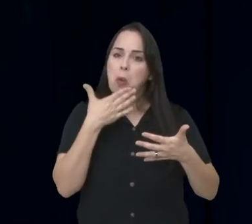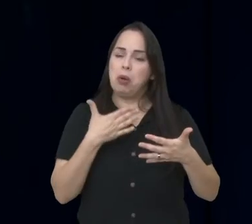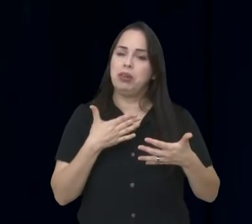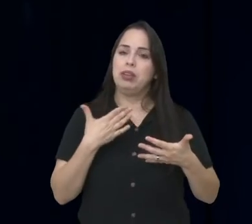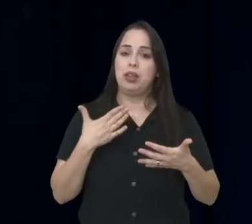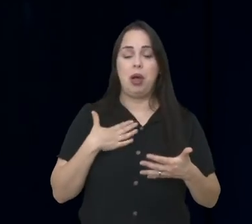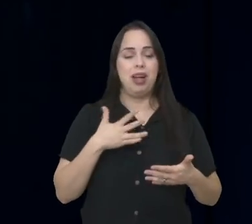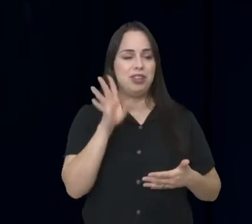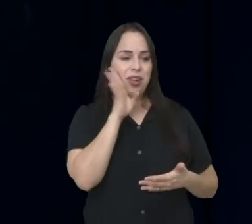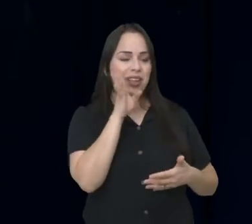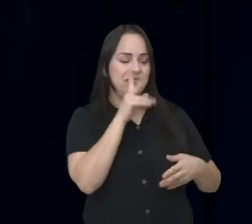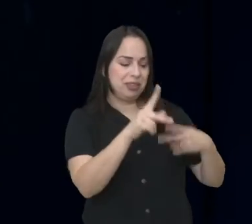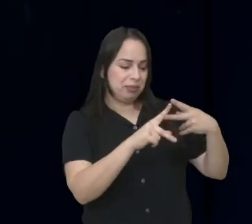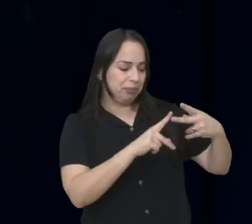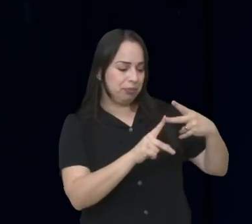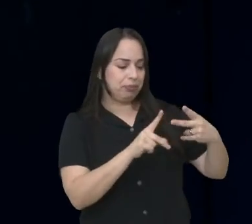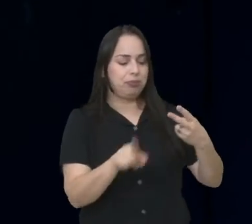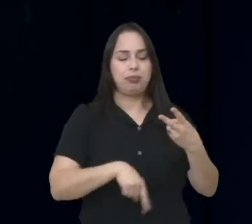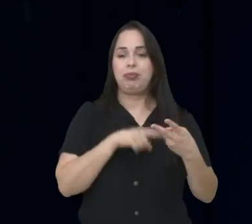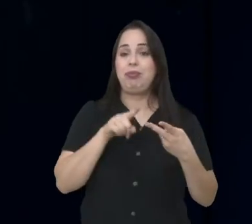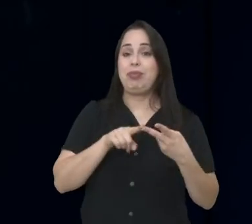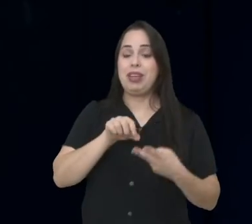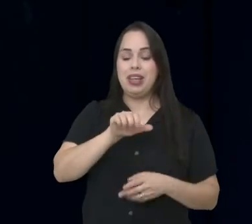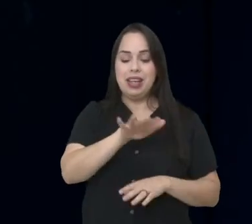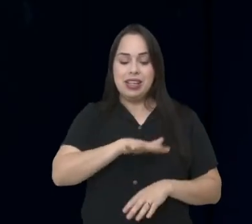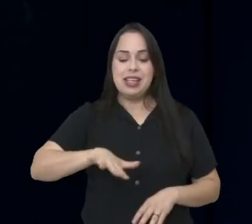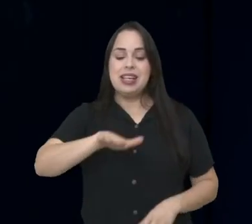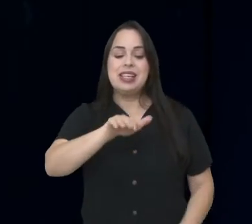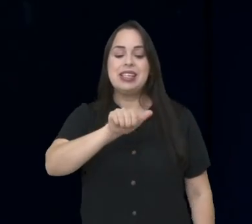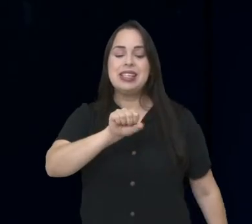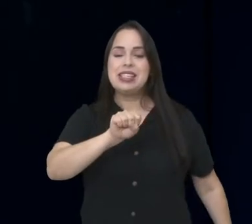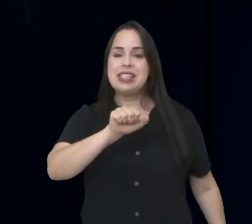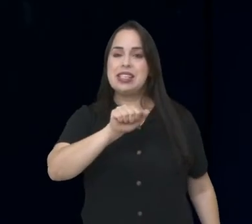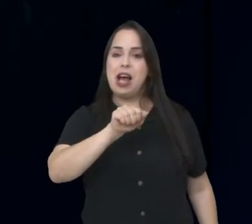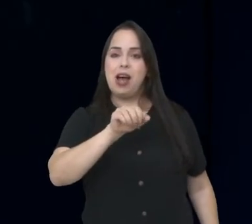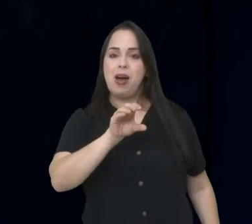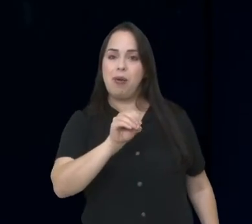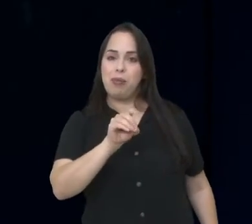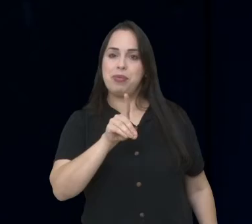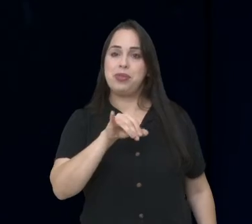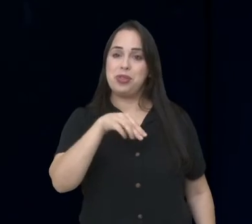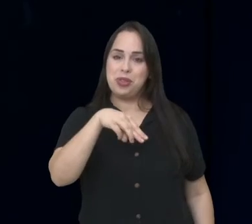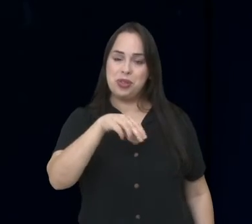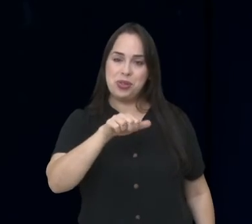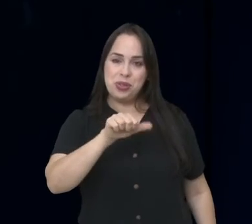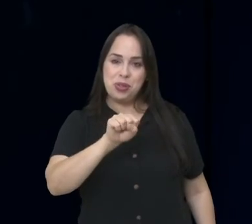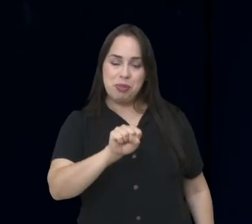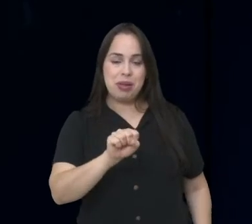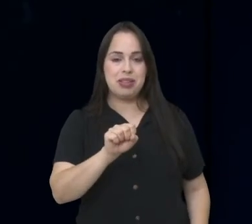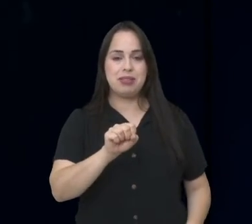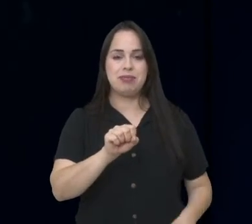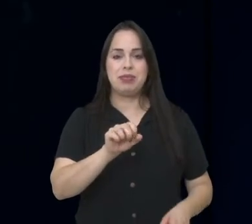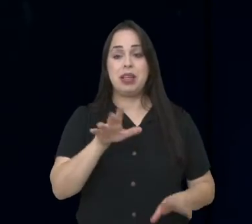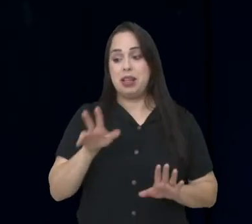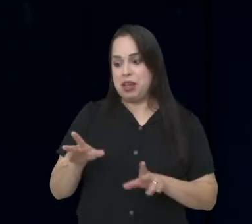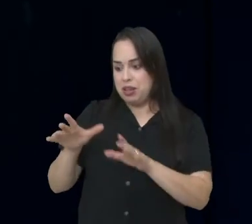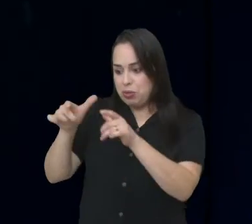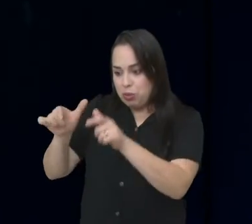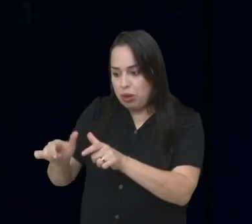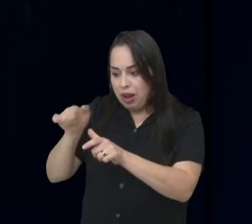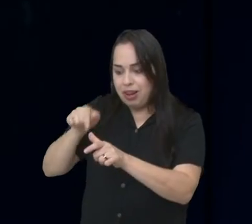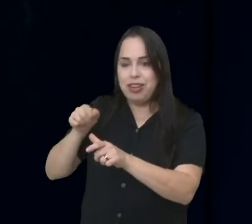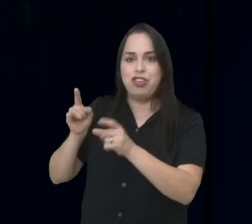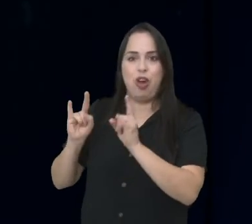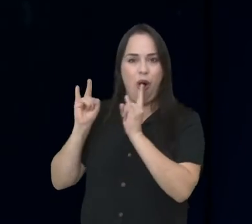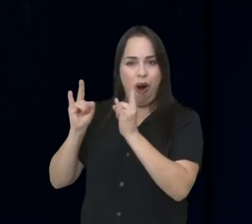José, né? E aí o São Dimas, né? Fazer parte de todo esse circuito há tanto tempo, né? Porque não são 2 anos, são 28